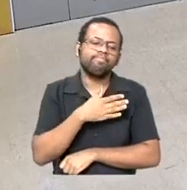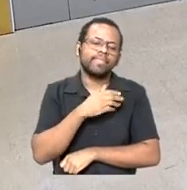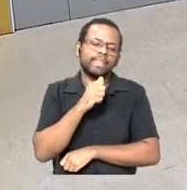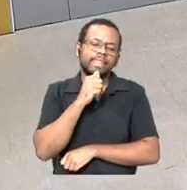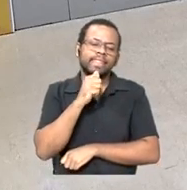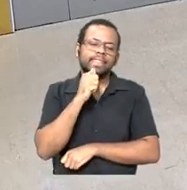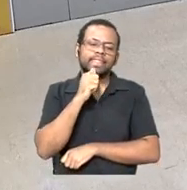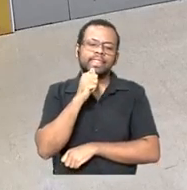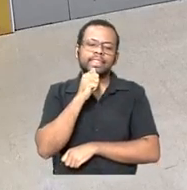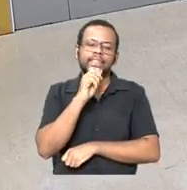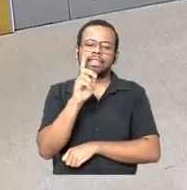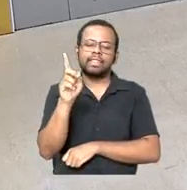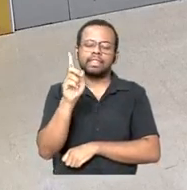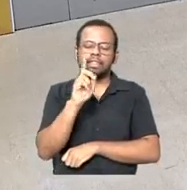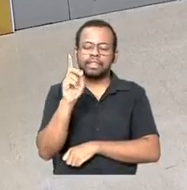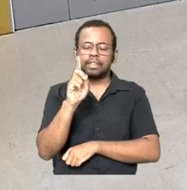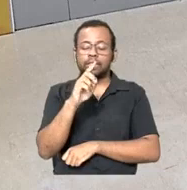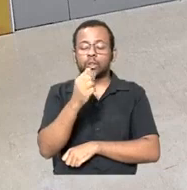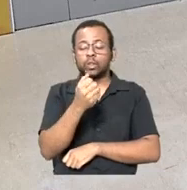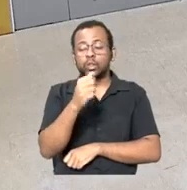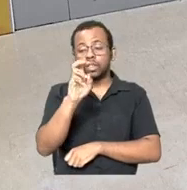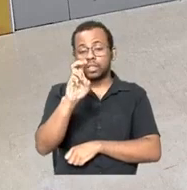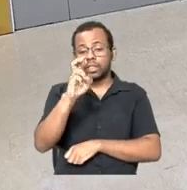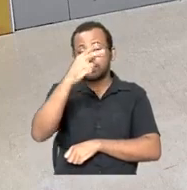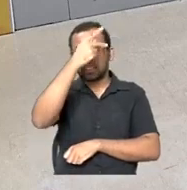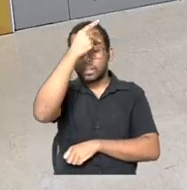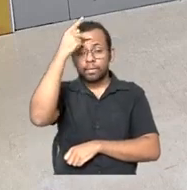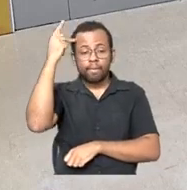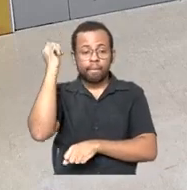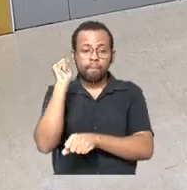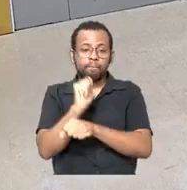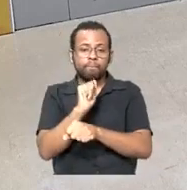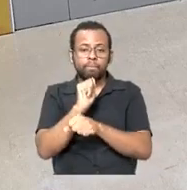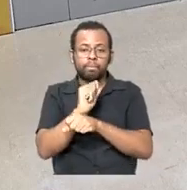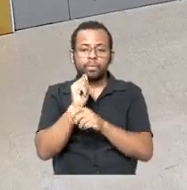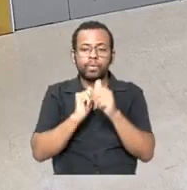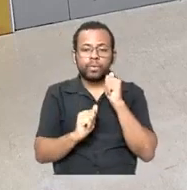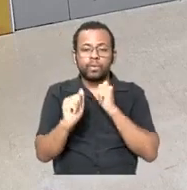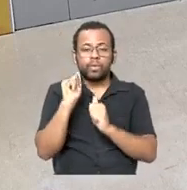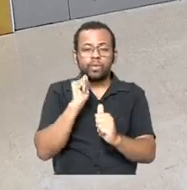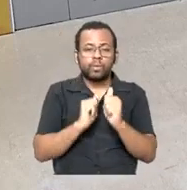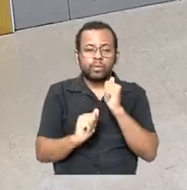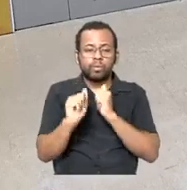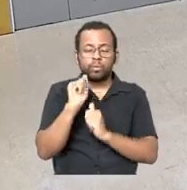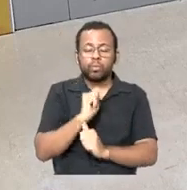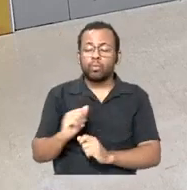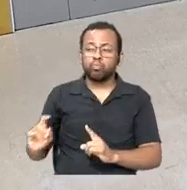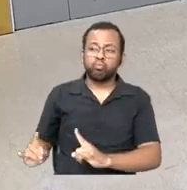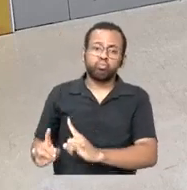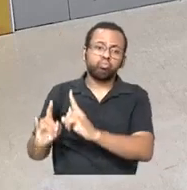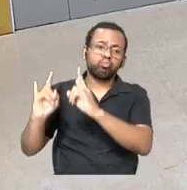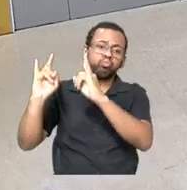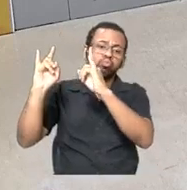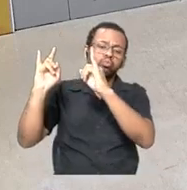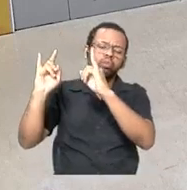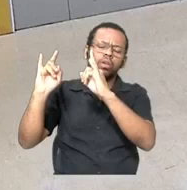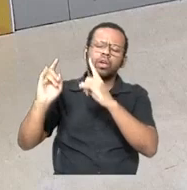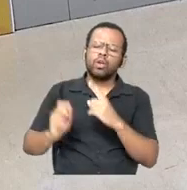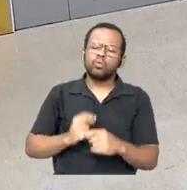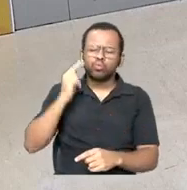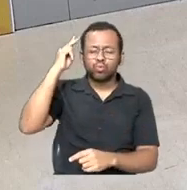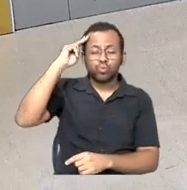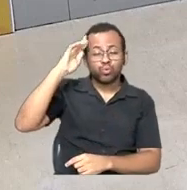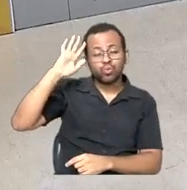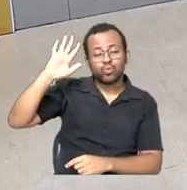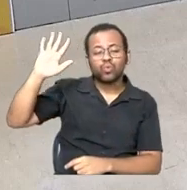não decidiu cinco títulos estão na expectativa é um apartamento é o sonho de muita